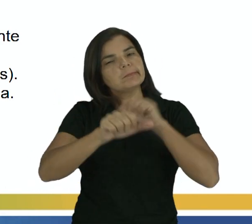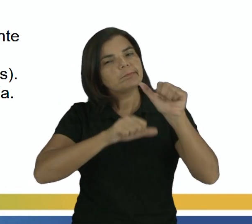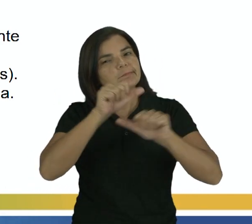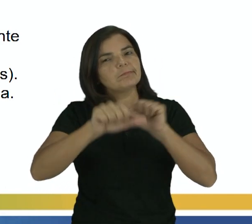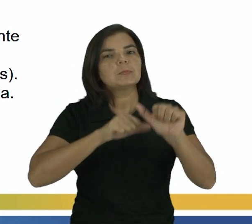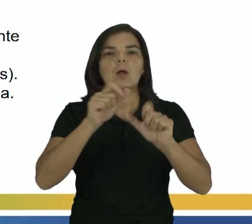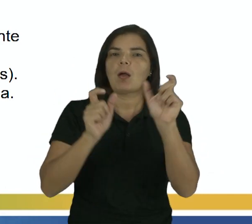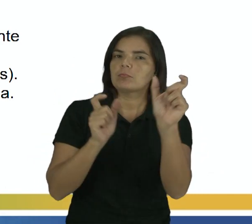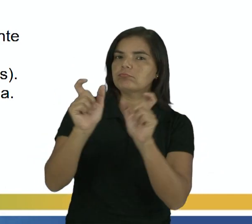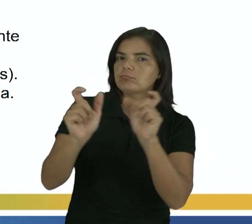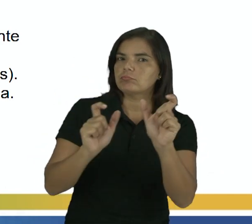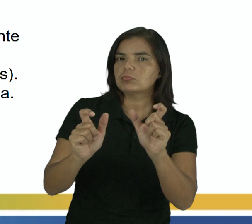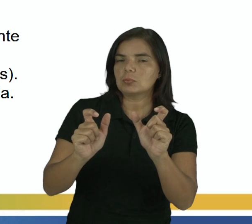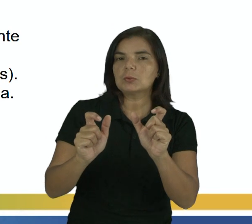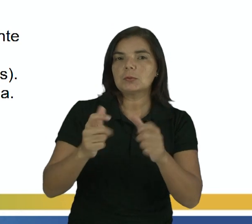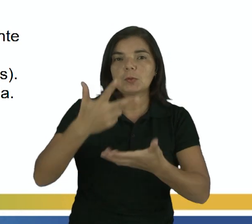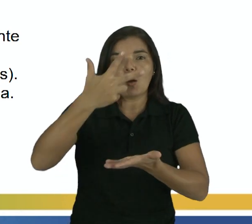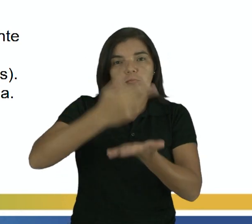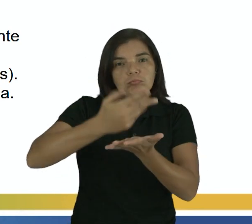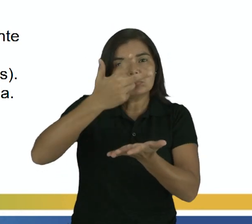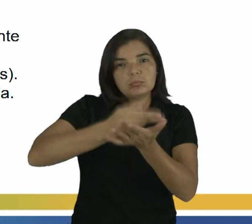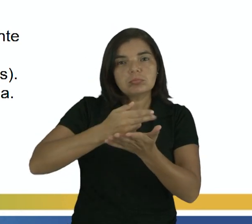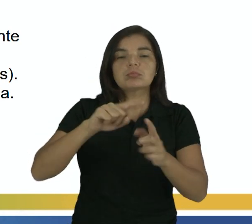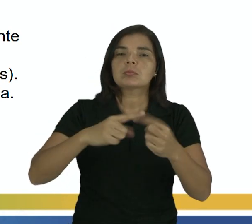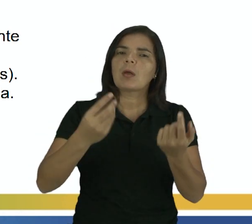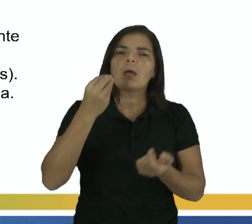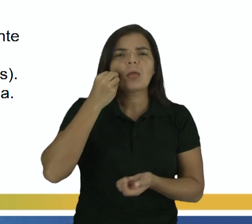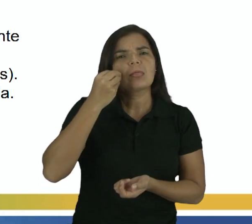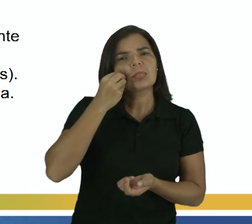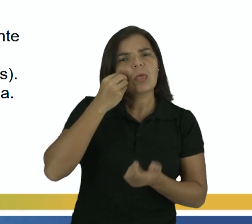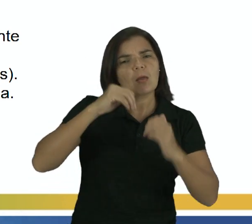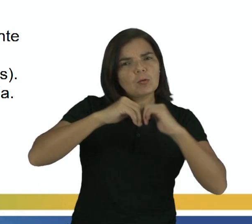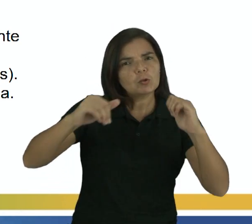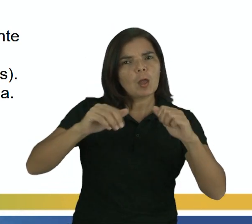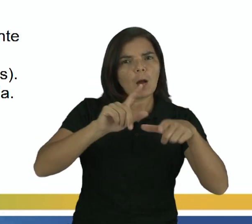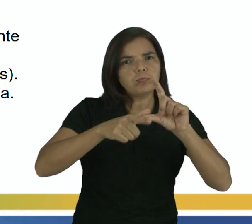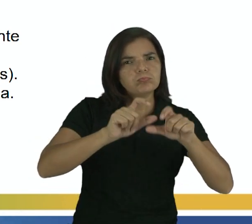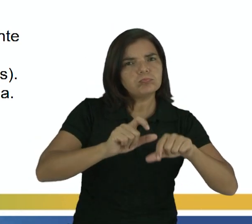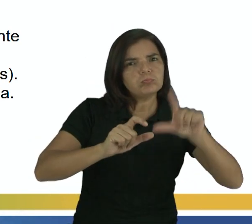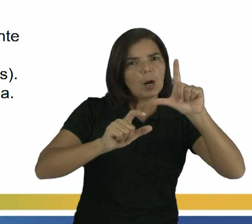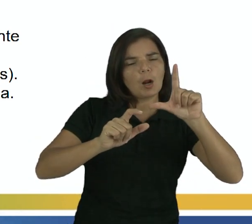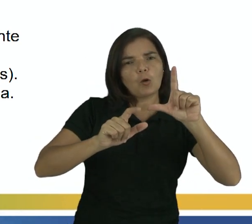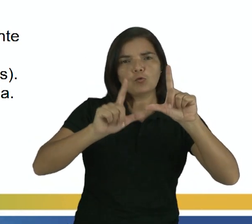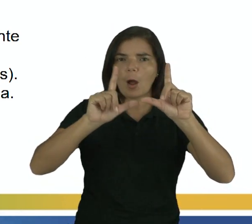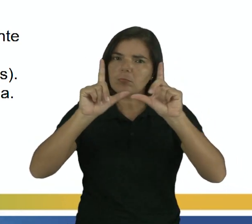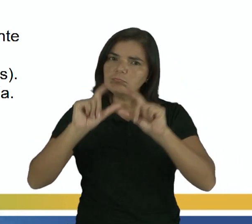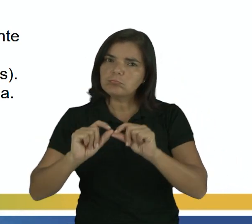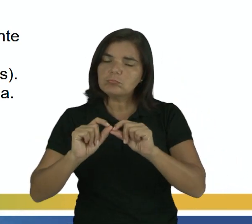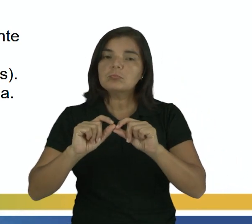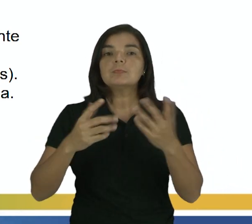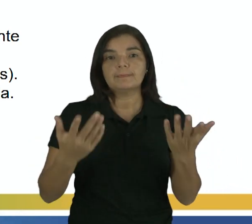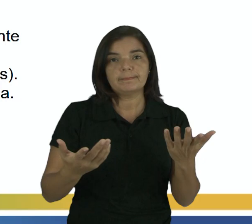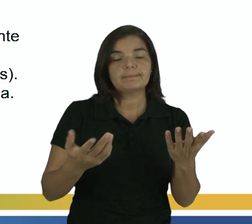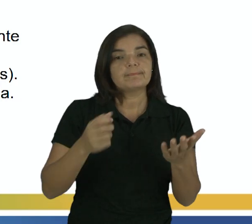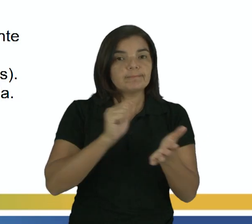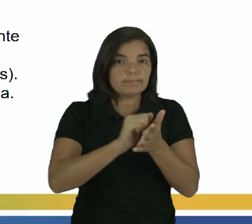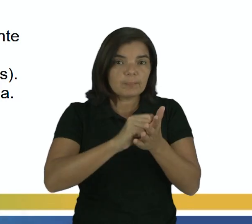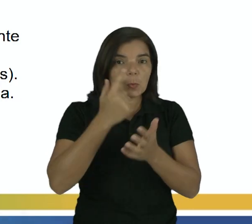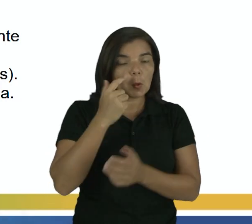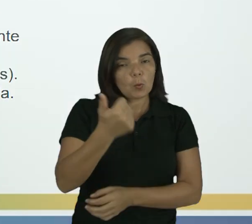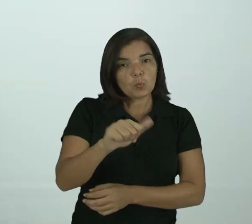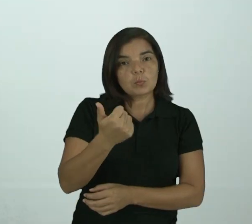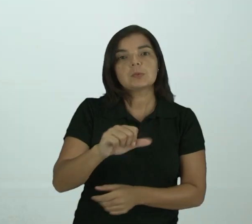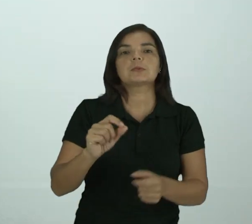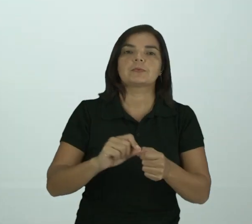essas palavras, esses sinônimos. Tente fazer a divisão das maiúsculas para as minúsculas, tá? Então, essa autocorreção vocês